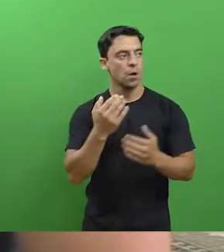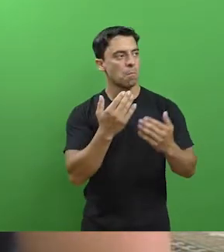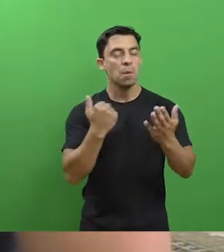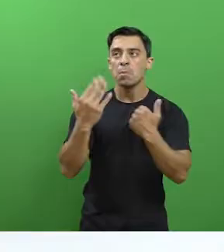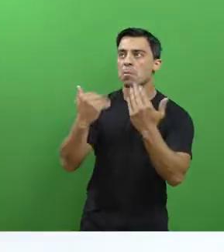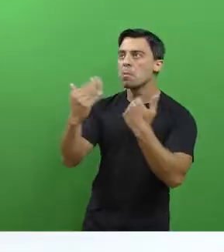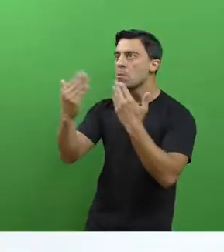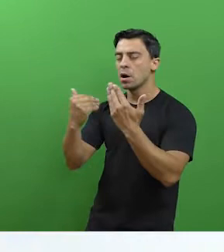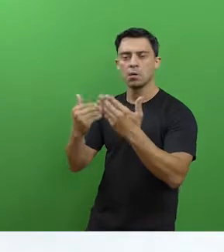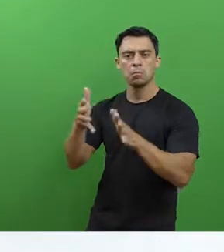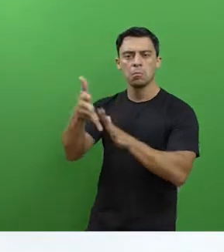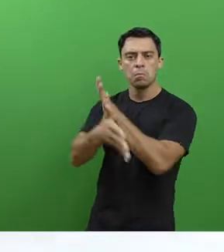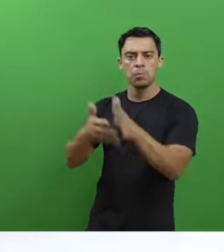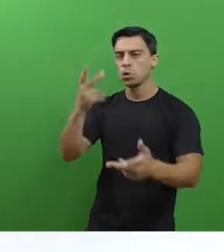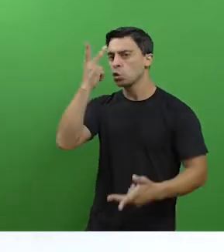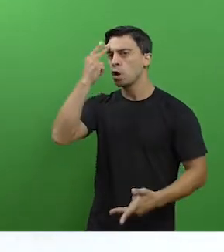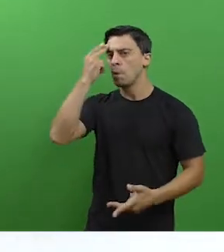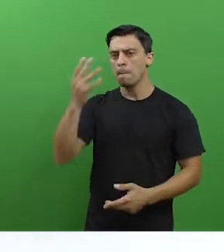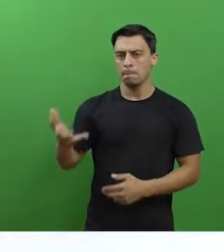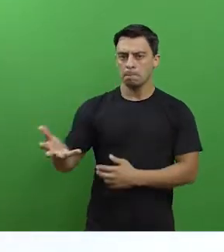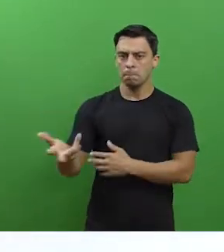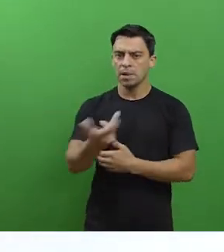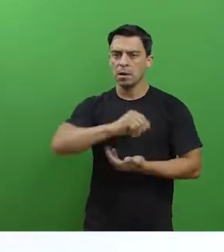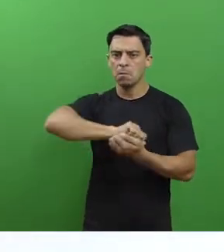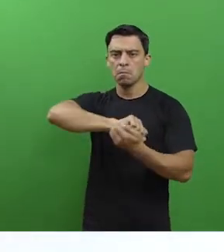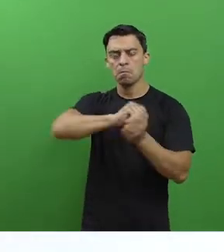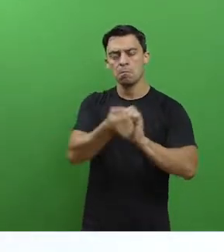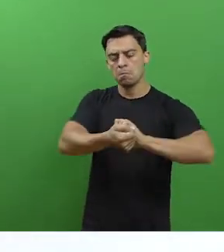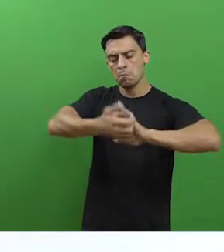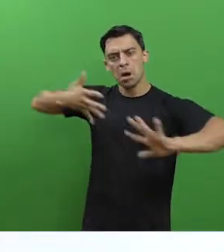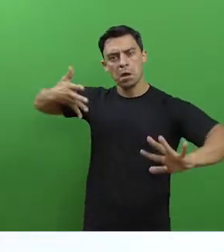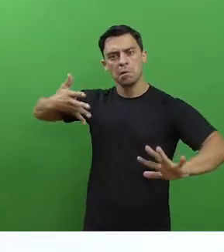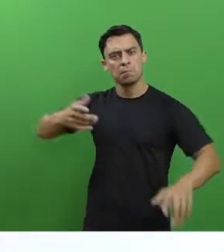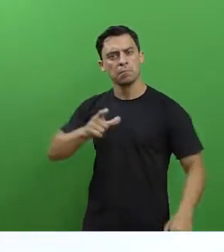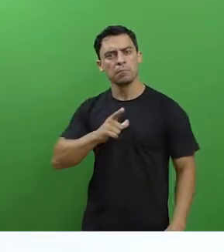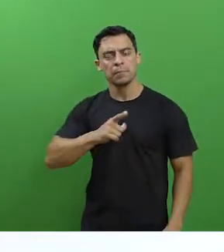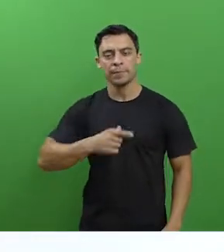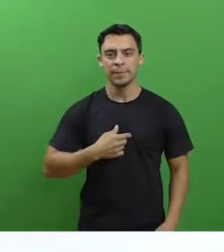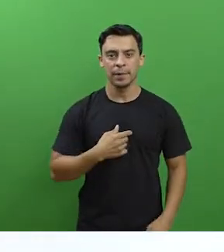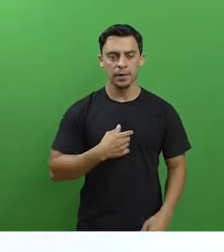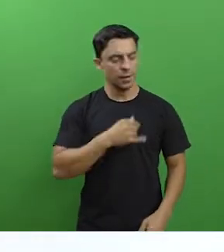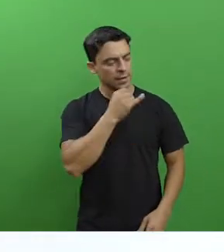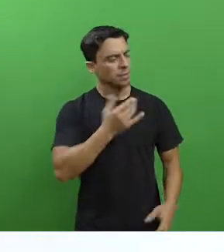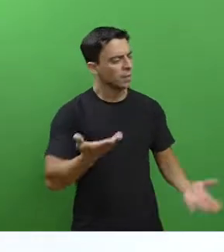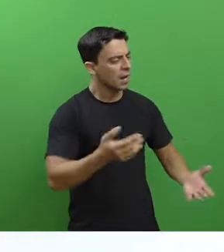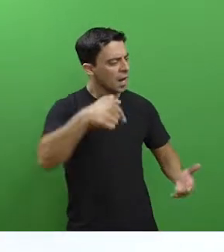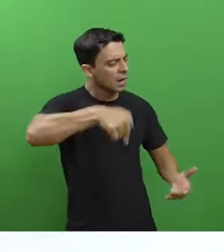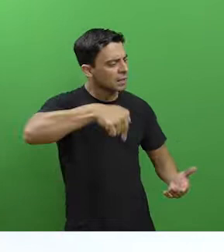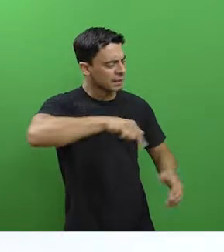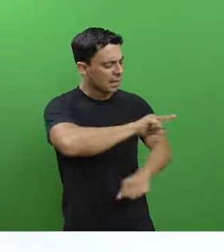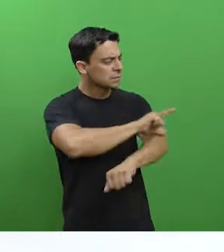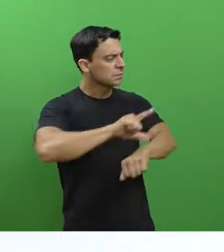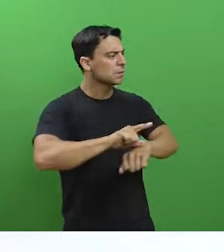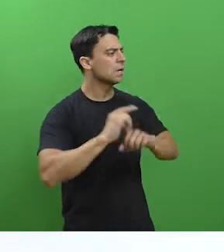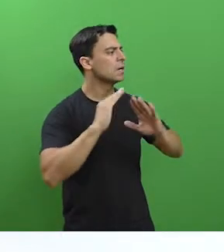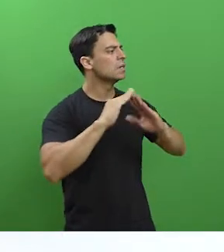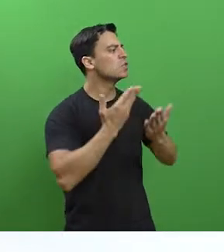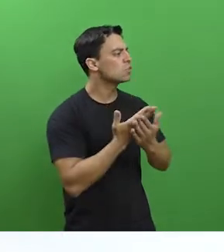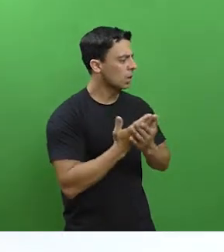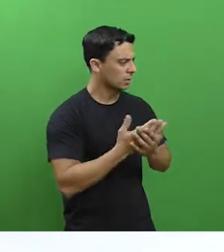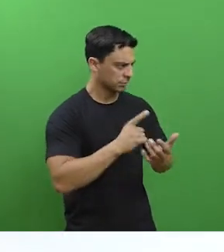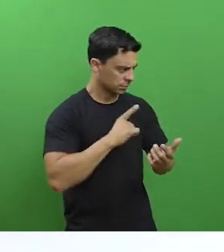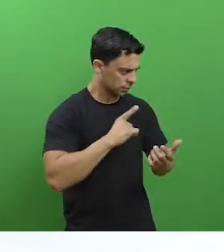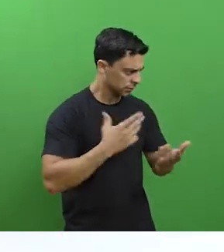aprende o português. Olha só. E há uma escola específica aqui em Lages? Não? Porque eu penso assim, esses pais, eles podem